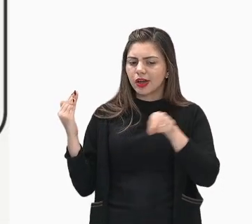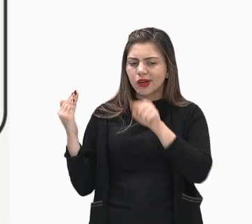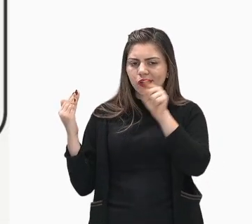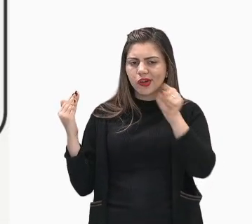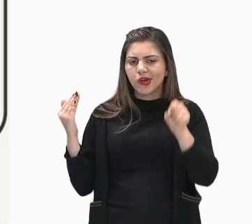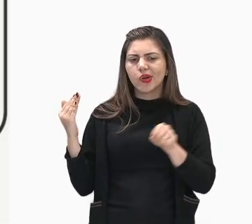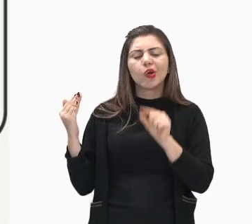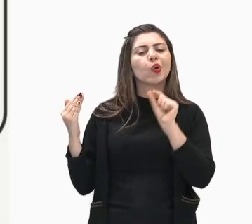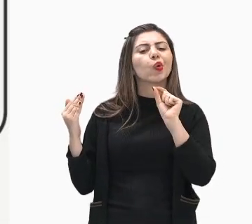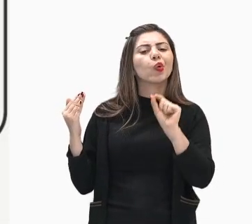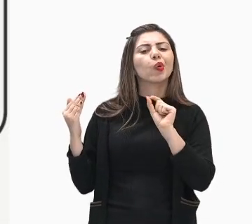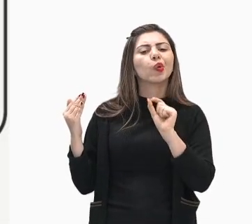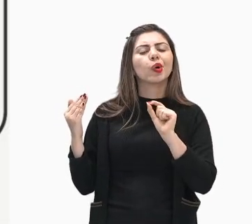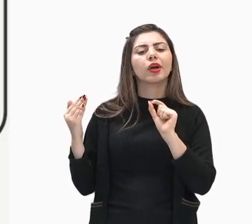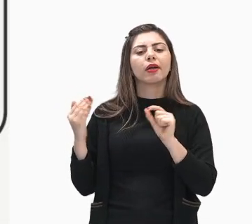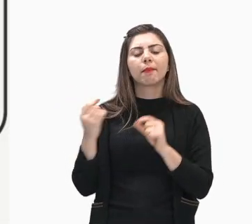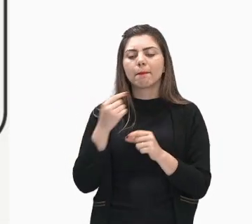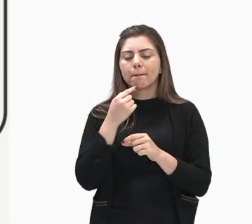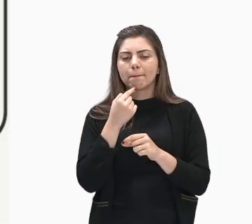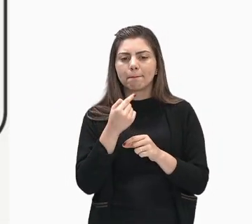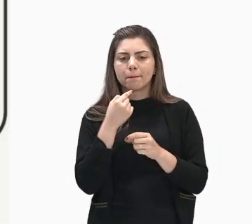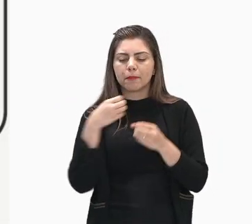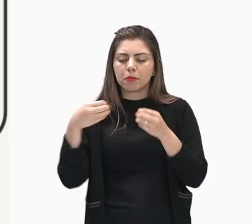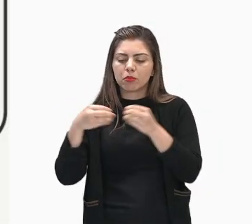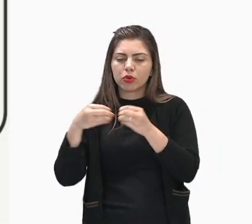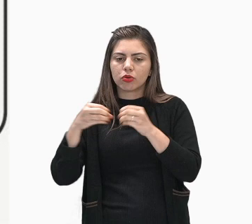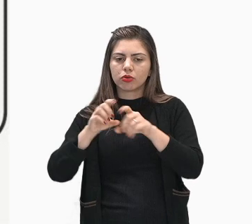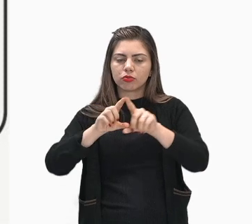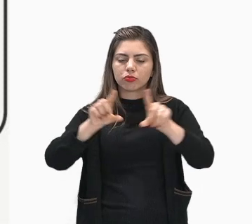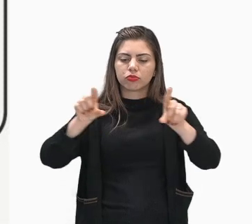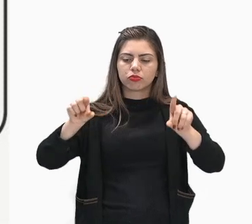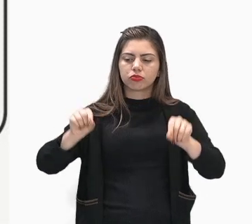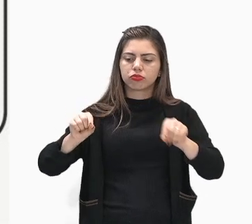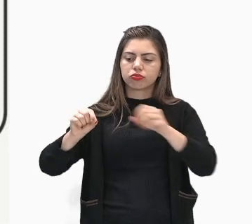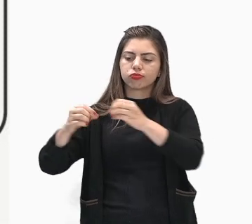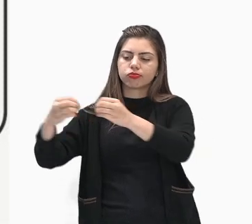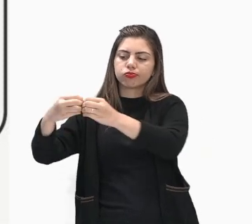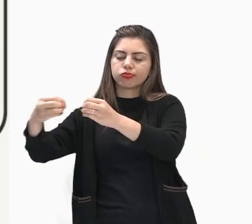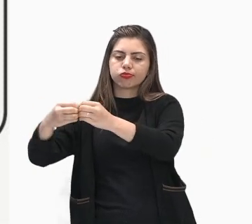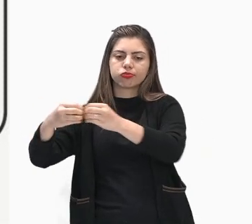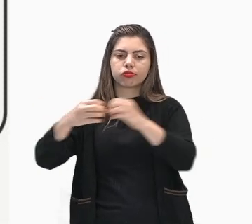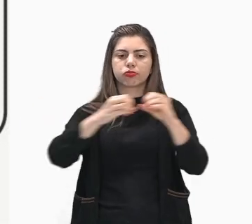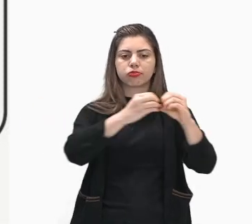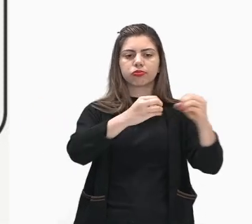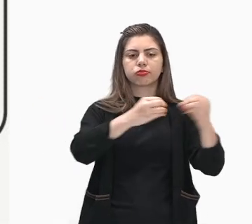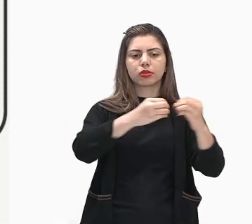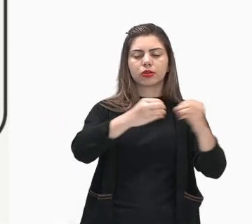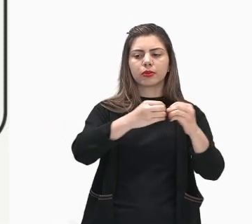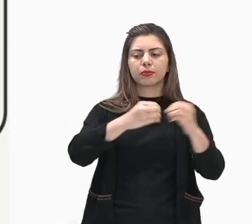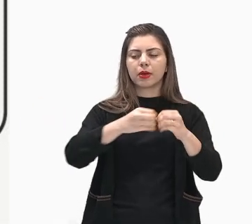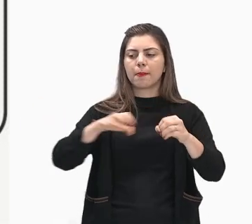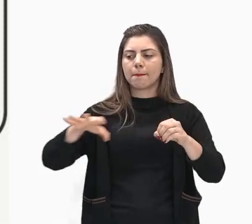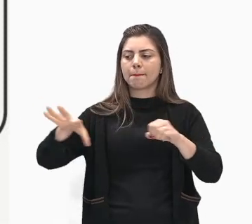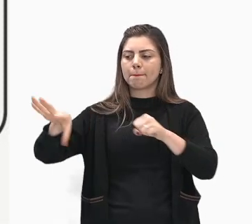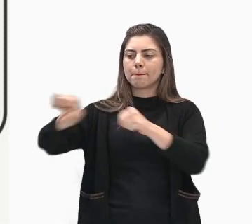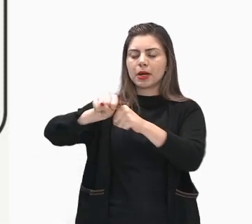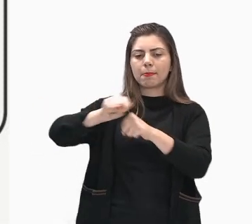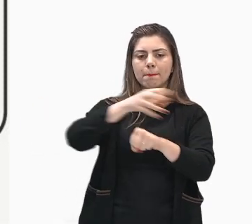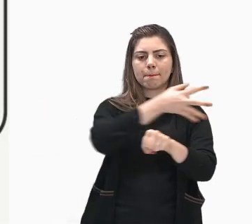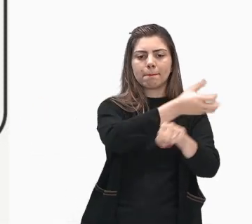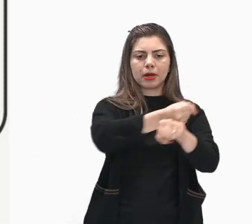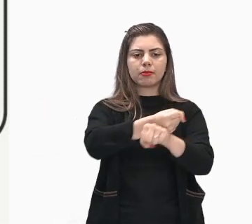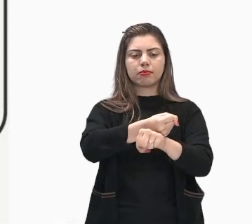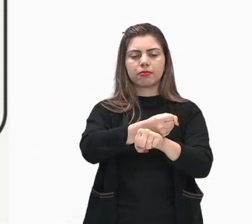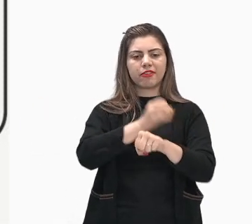novo, perto dos polos, na região próxima dos polos, a força magnética ela é mais intensa. Perto